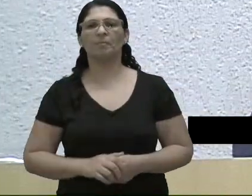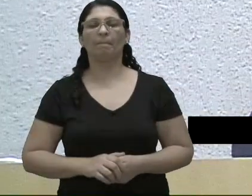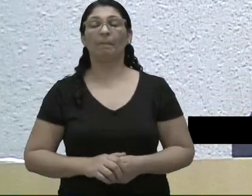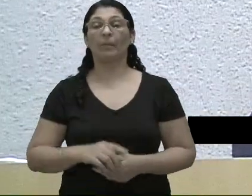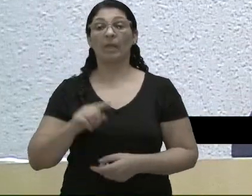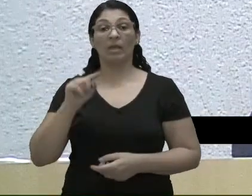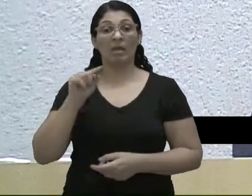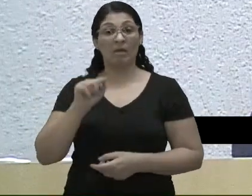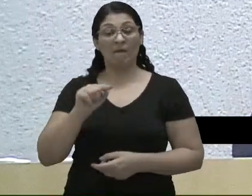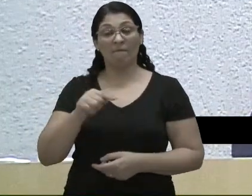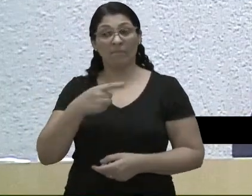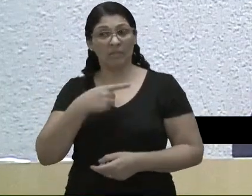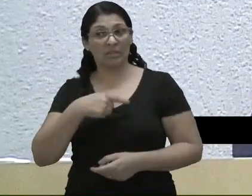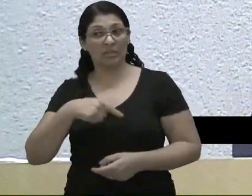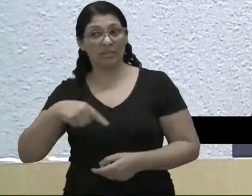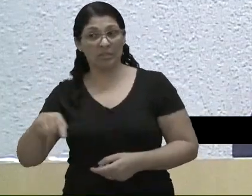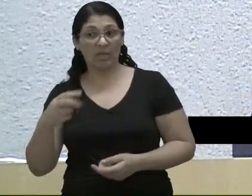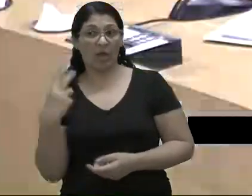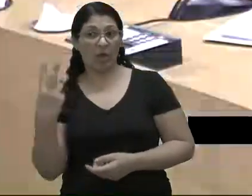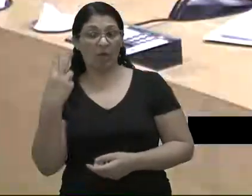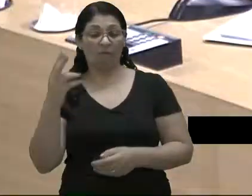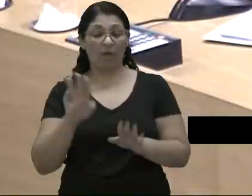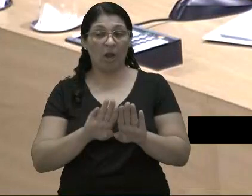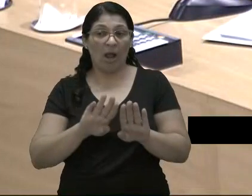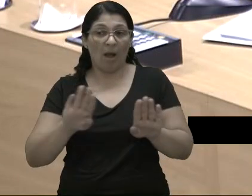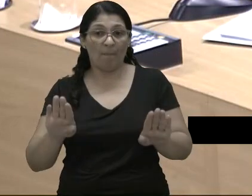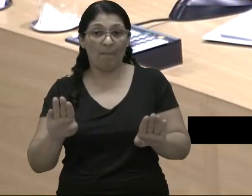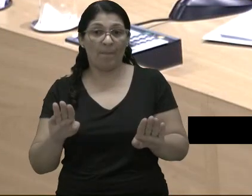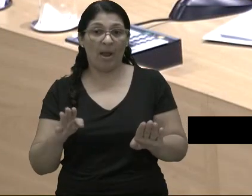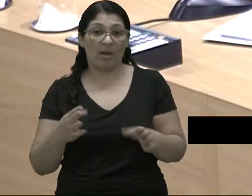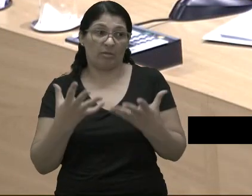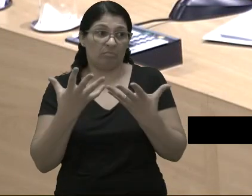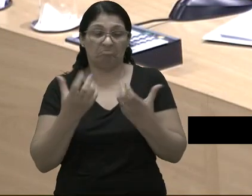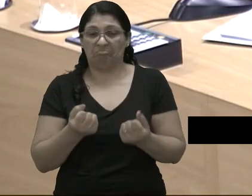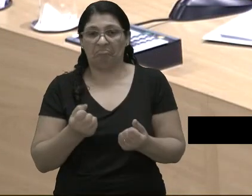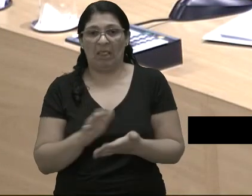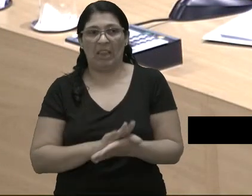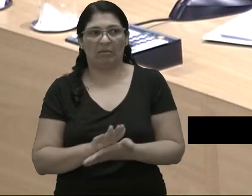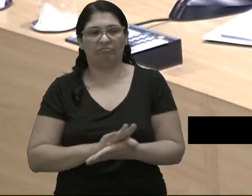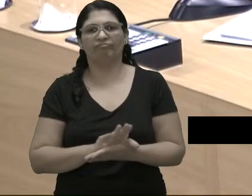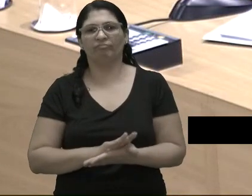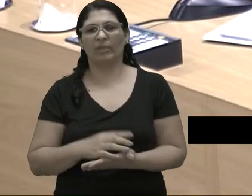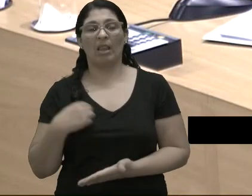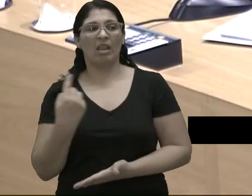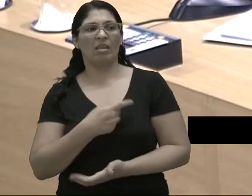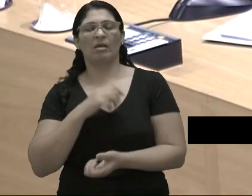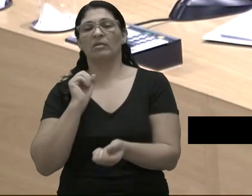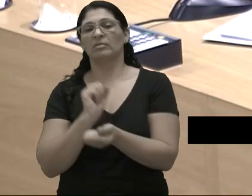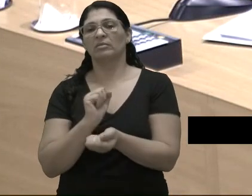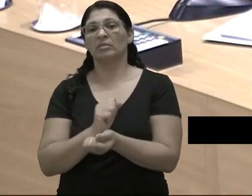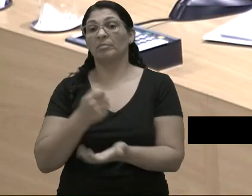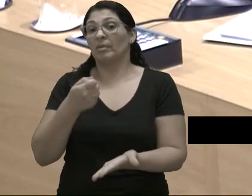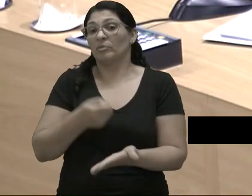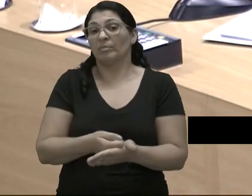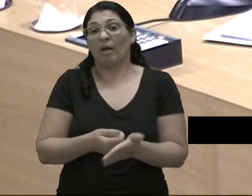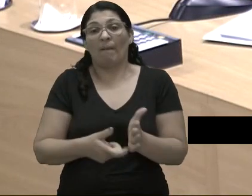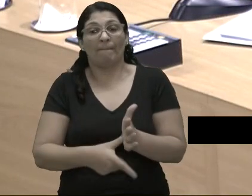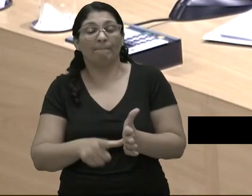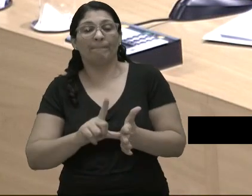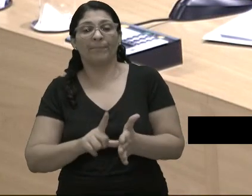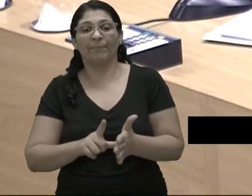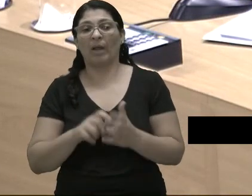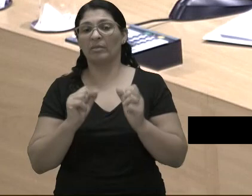em aberto com a Chavantes, é isso? A gente aguarda o pagamento o quanto antes, né? A gente não tem a clareza